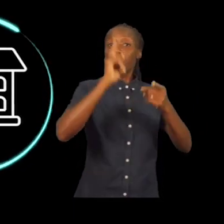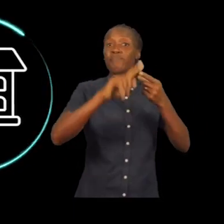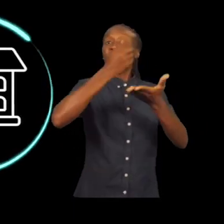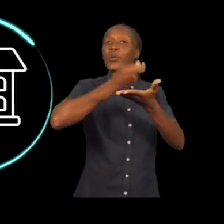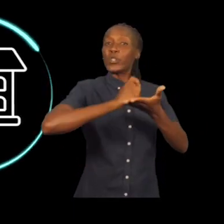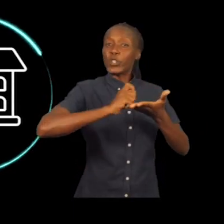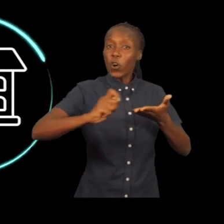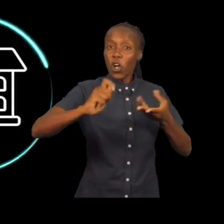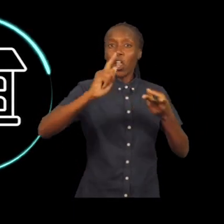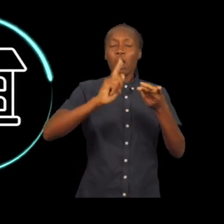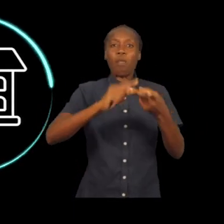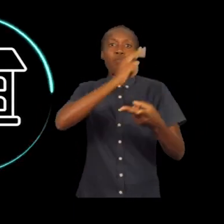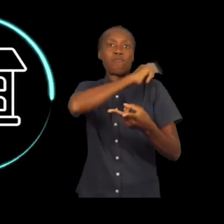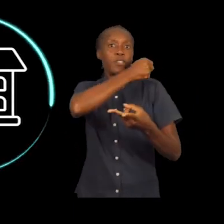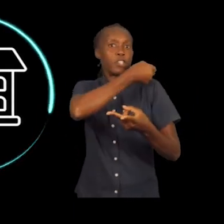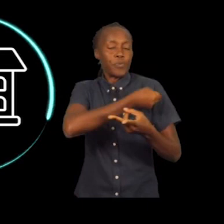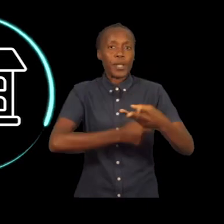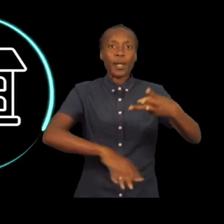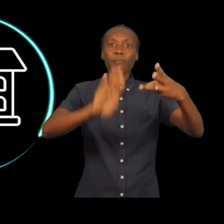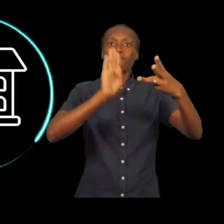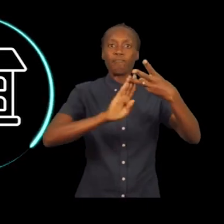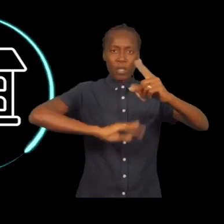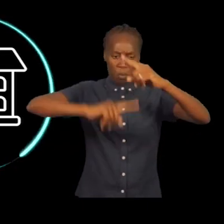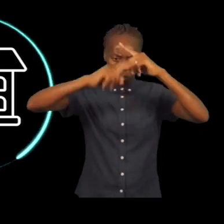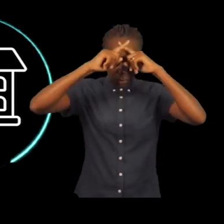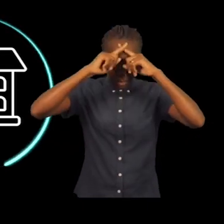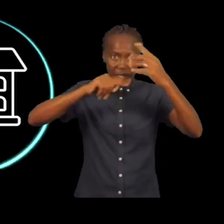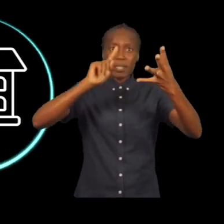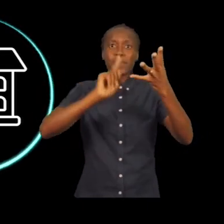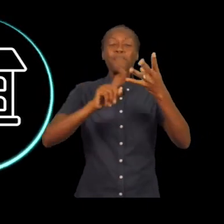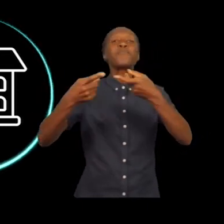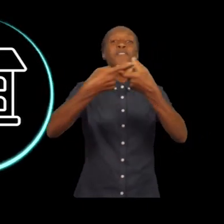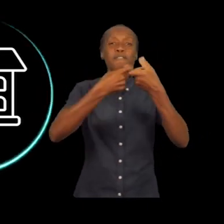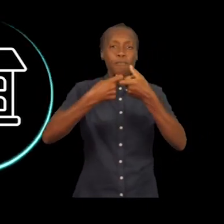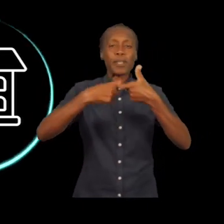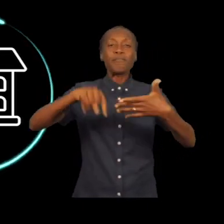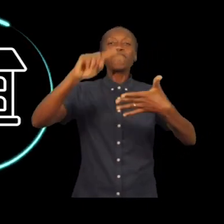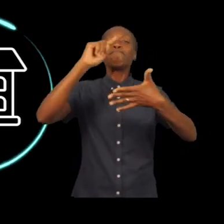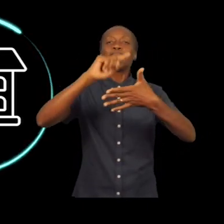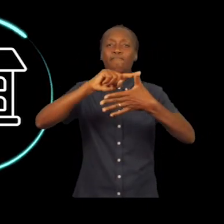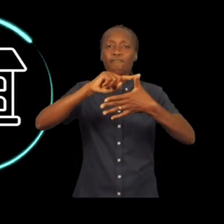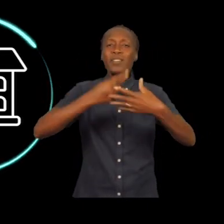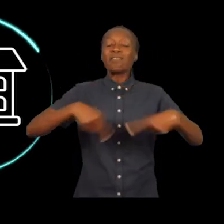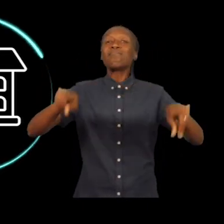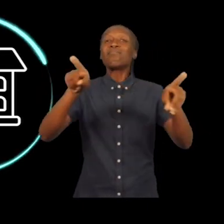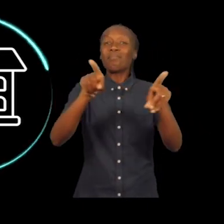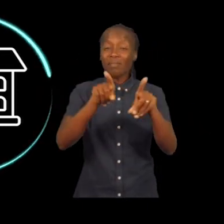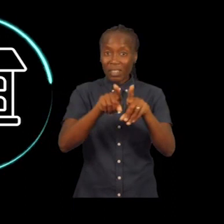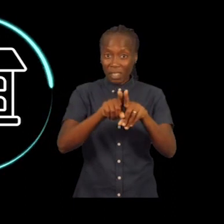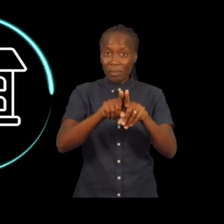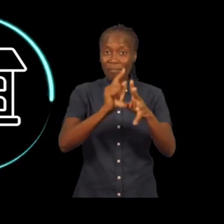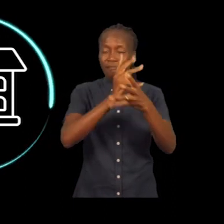família até nas componentes de prevenção e resposta assistência às vítimas e